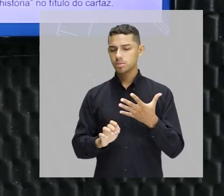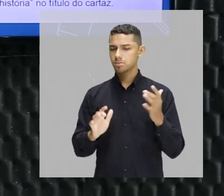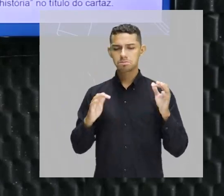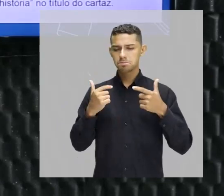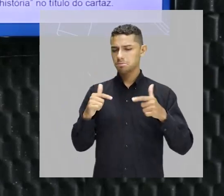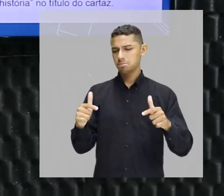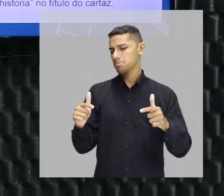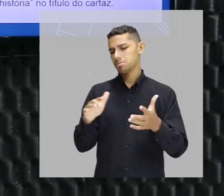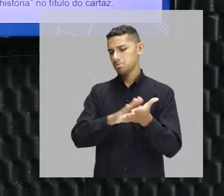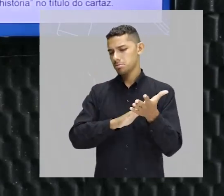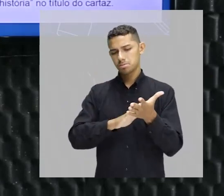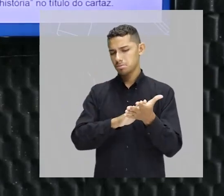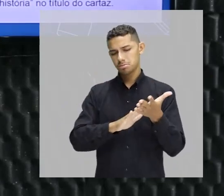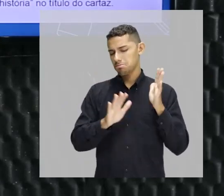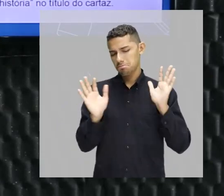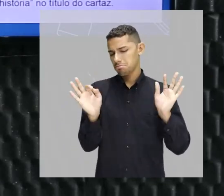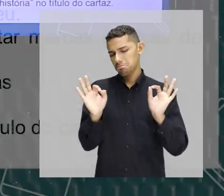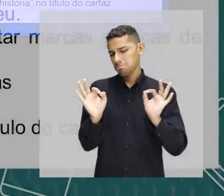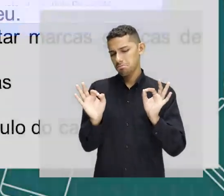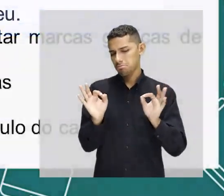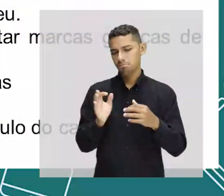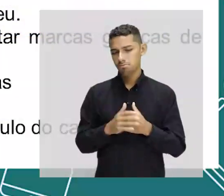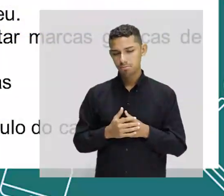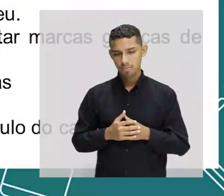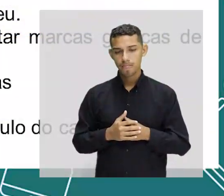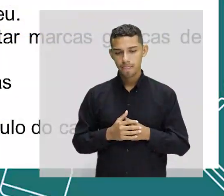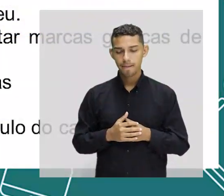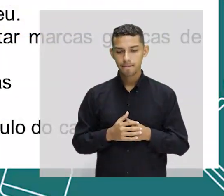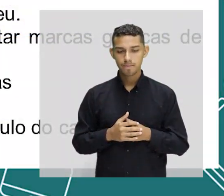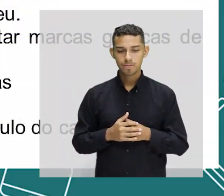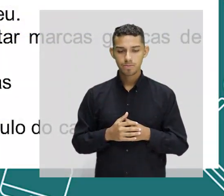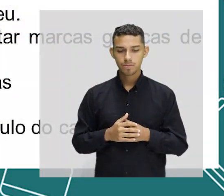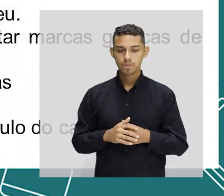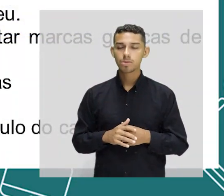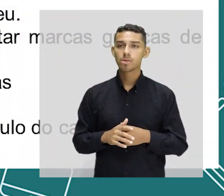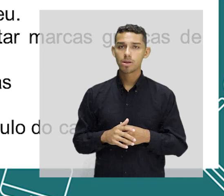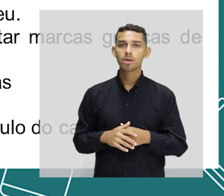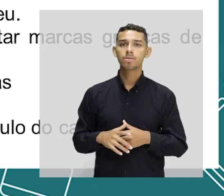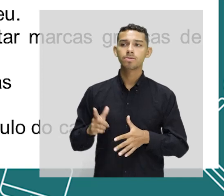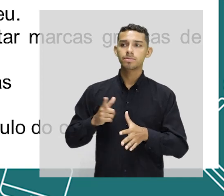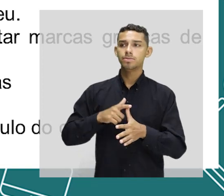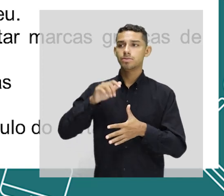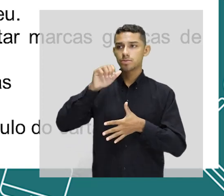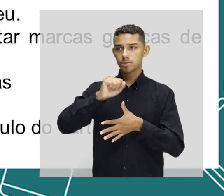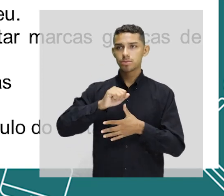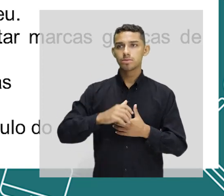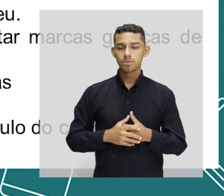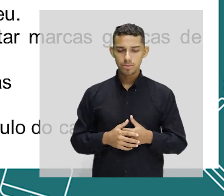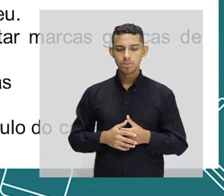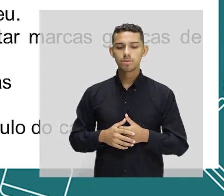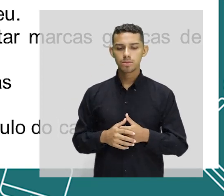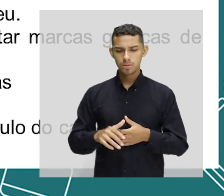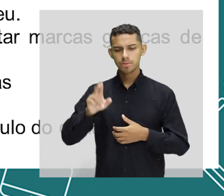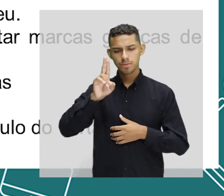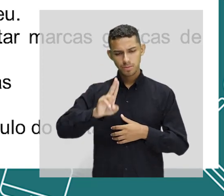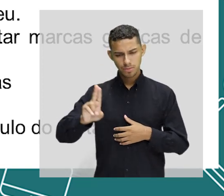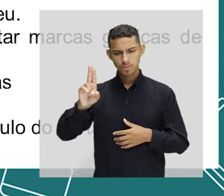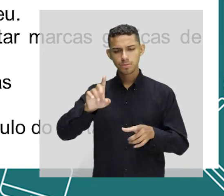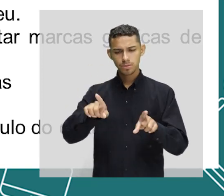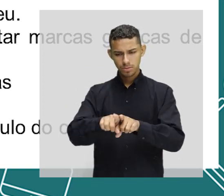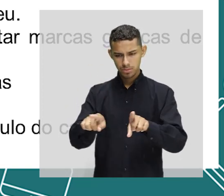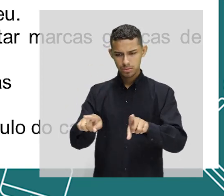tem nada nem próximo da opção correta, né? Então, a opção correta é o uso, né, através das